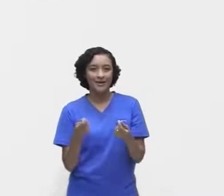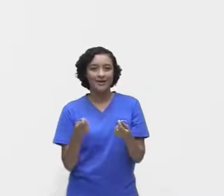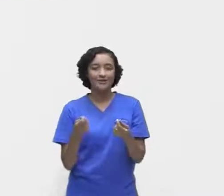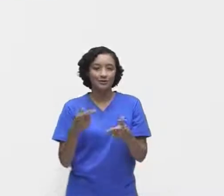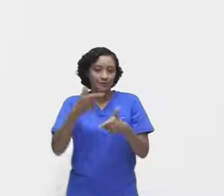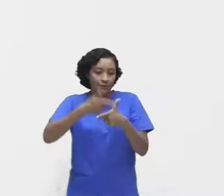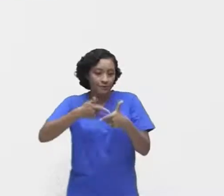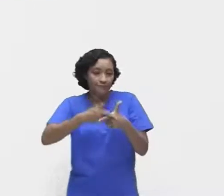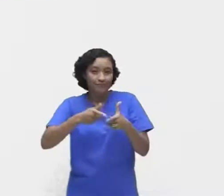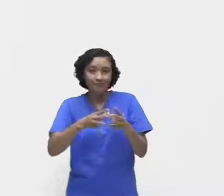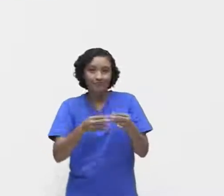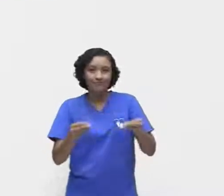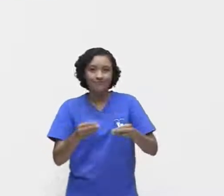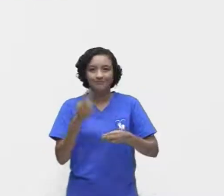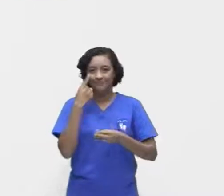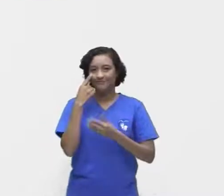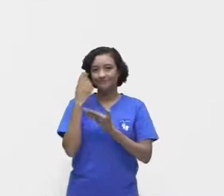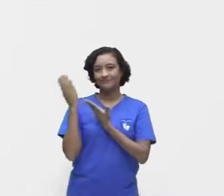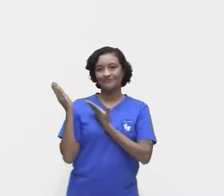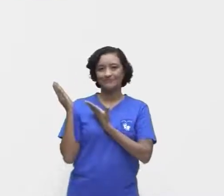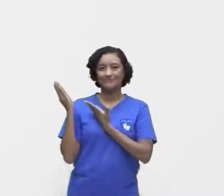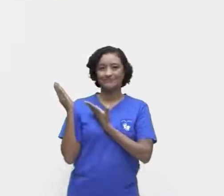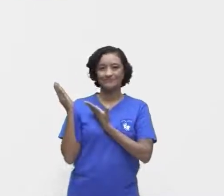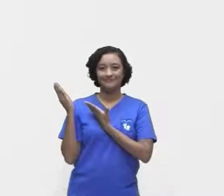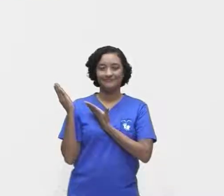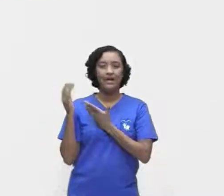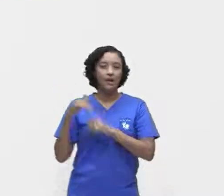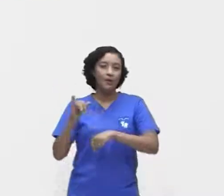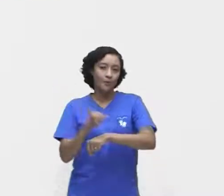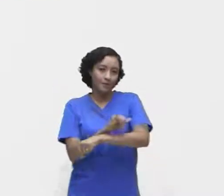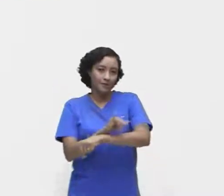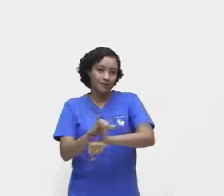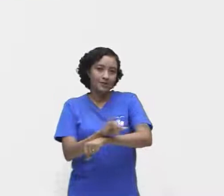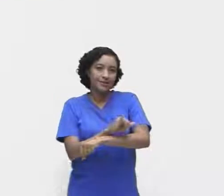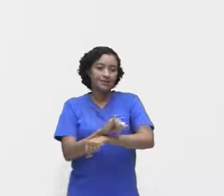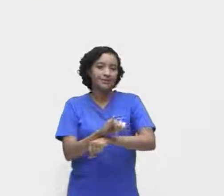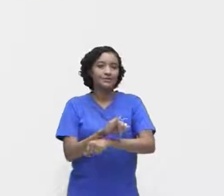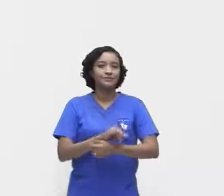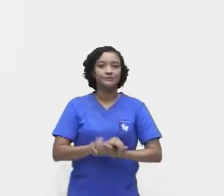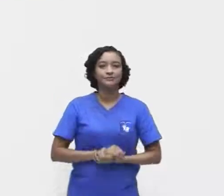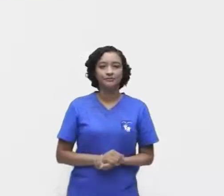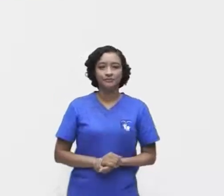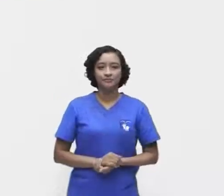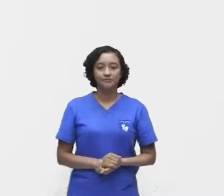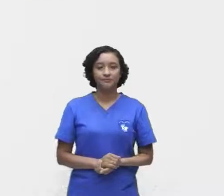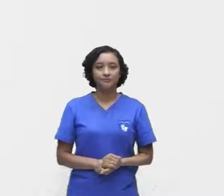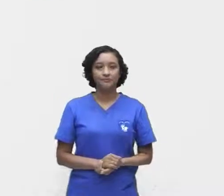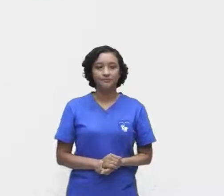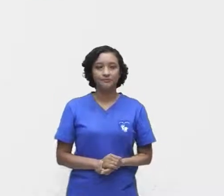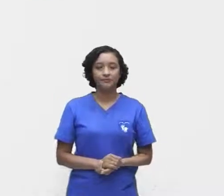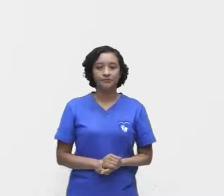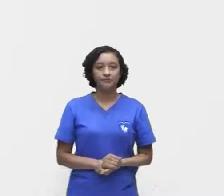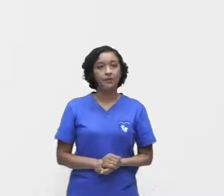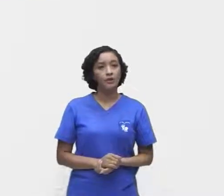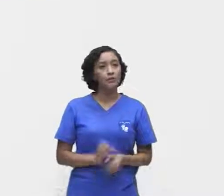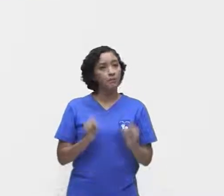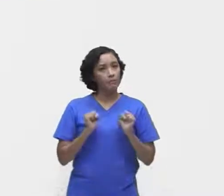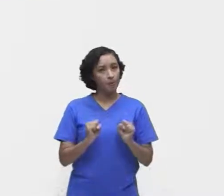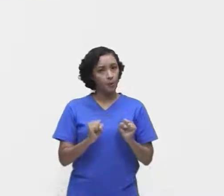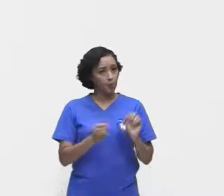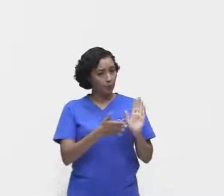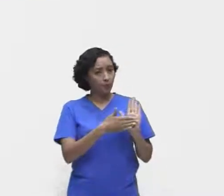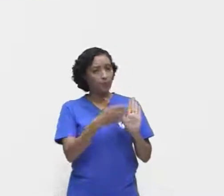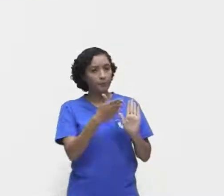né? Aí essa estratégia eles podem estar, como eu falo para eles, vocês podem propor isso dentro da